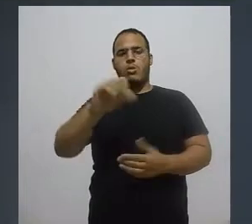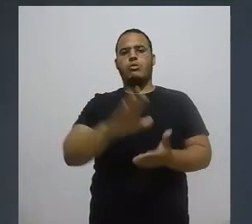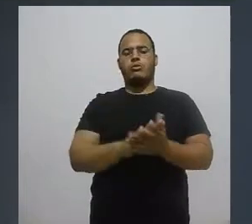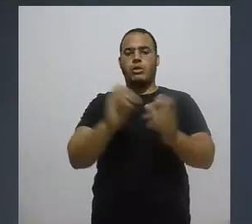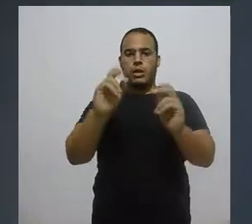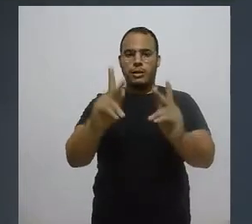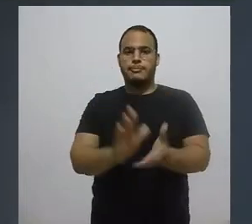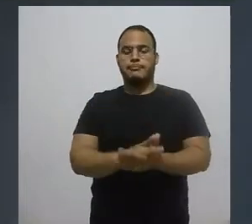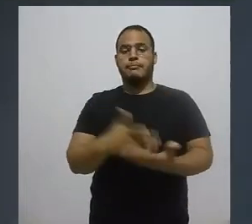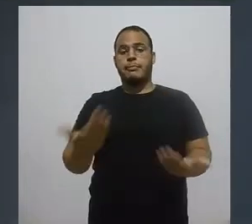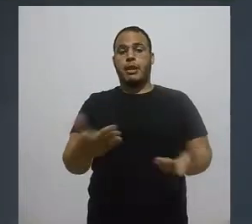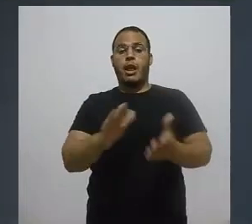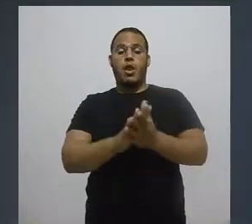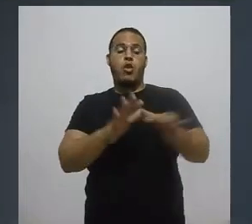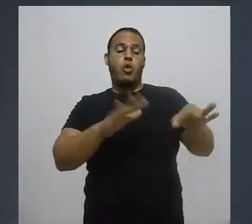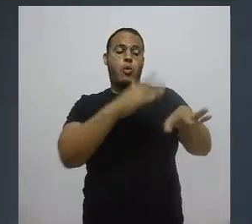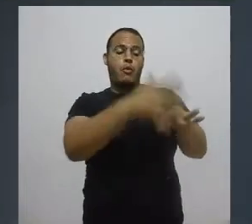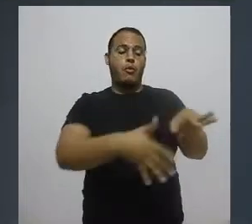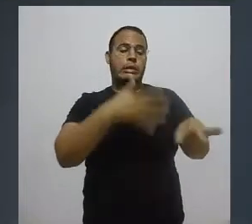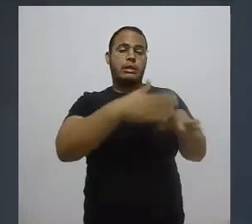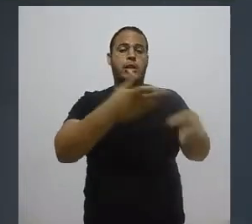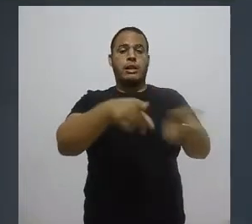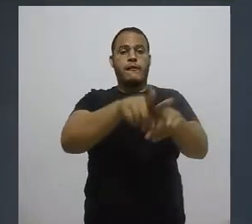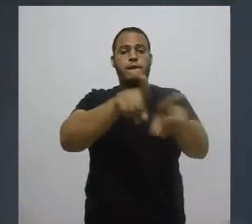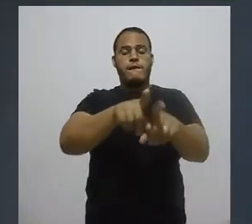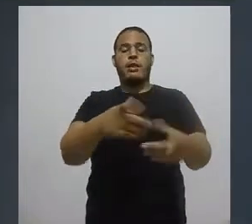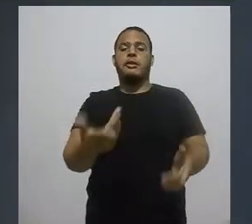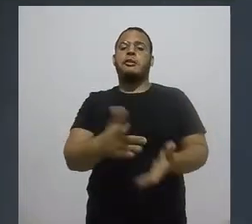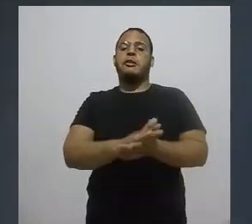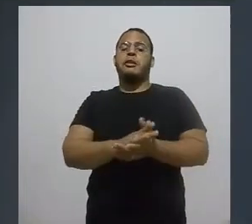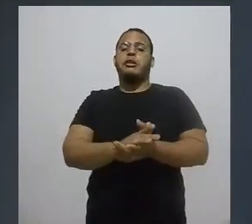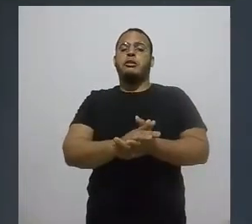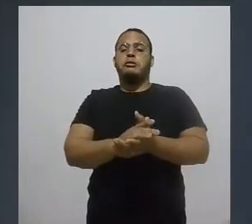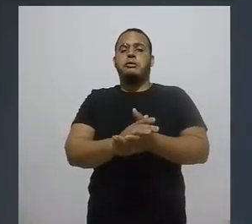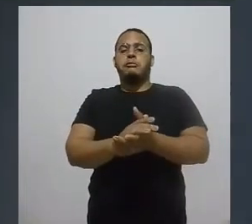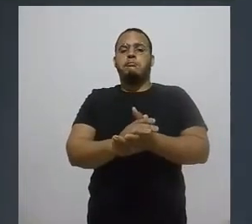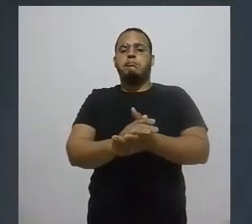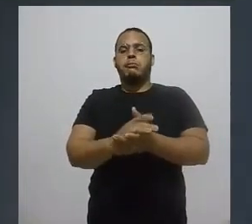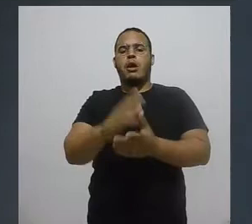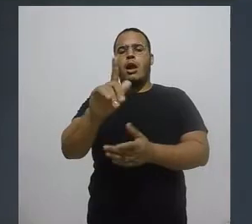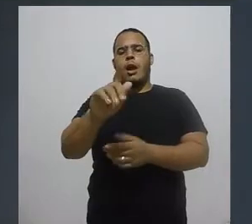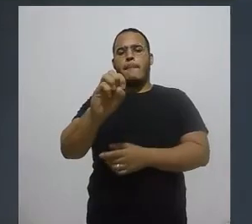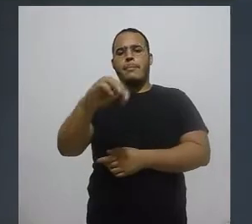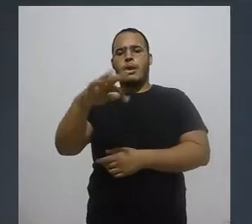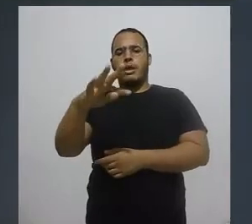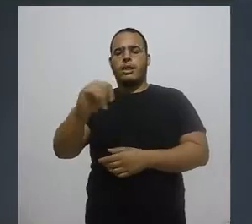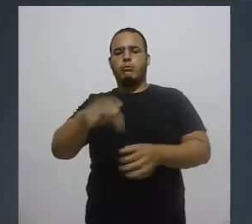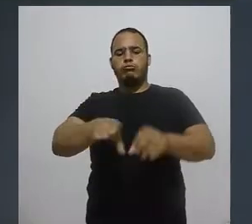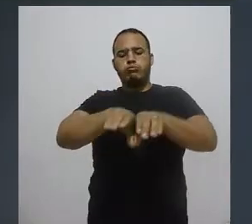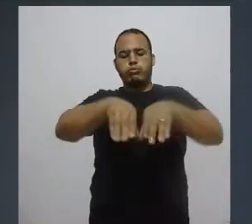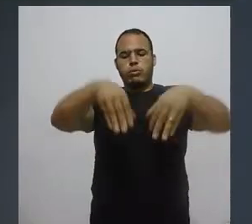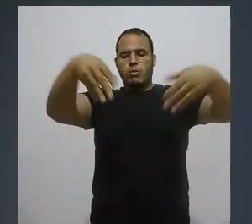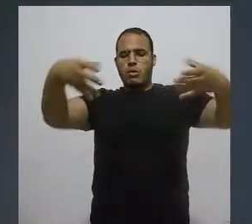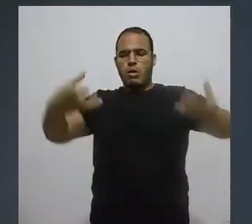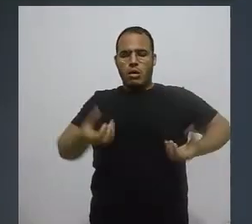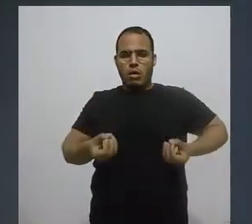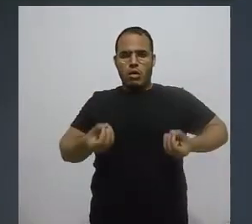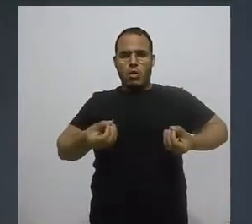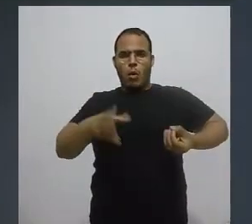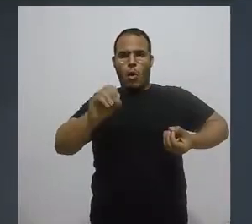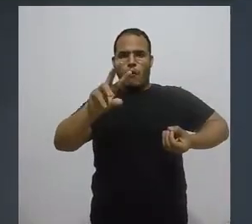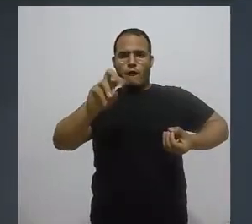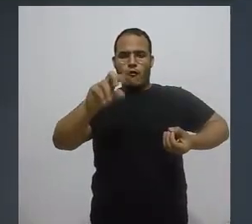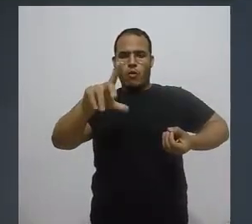do sistema feminino, a gente está falando aí também da produção do gameta sexual feminino, que aí é o ovócito, né, também chamado de